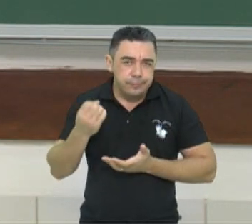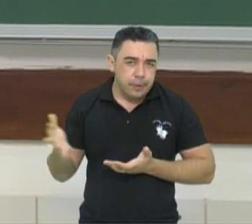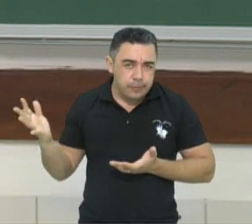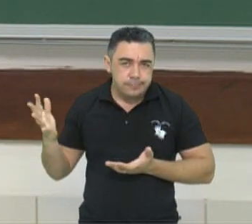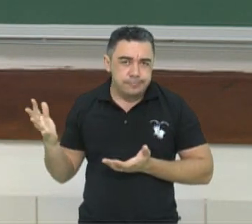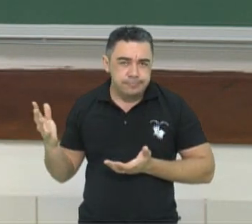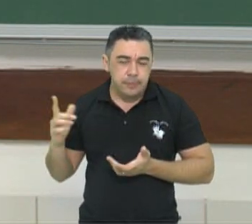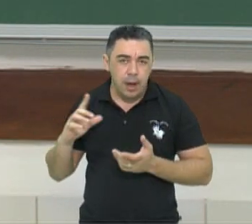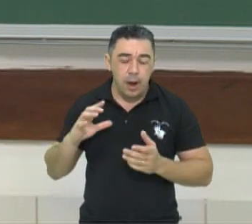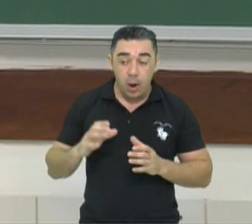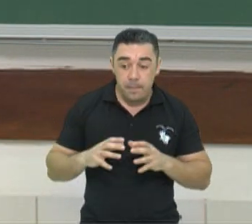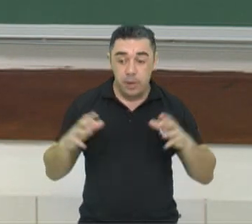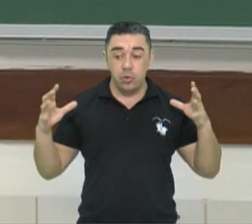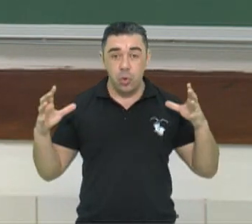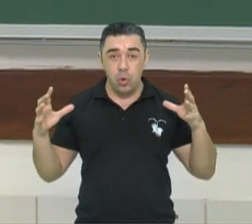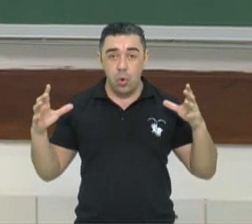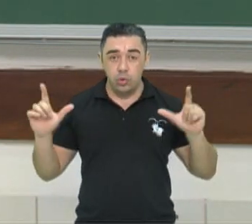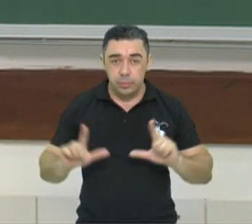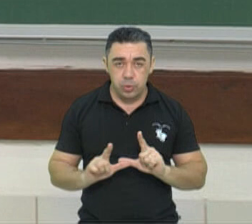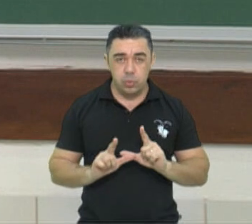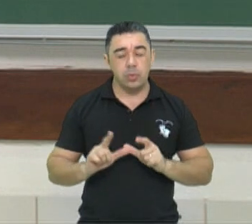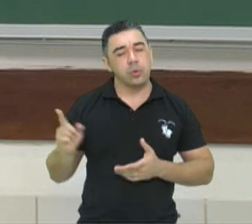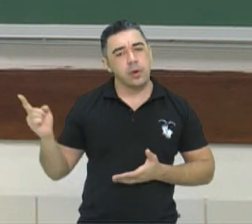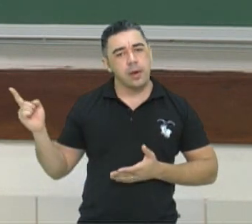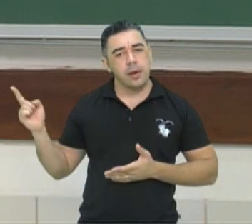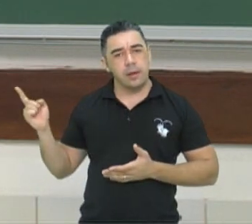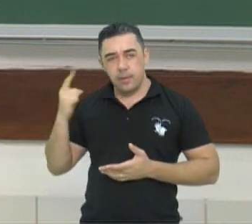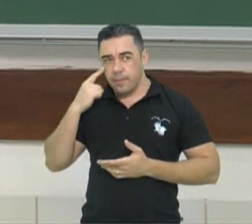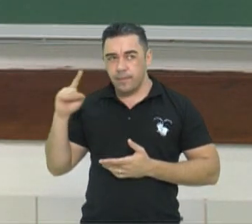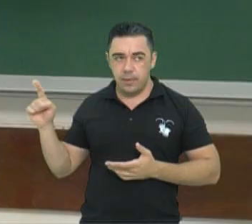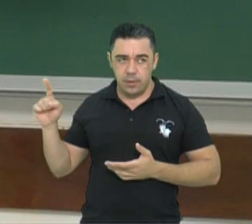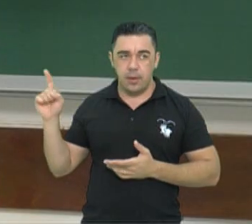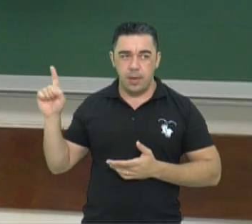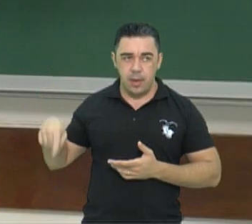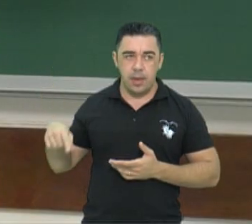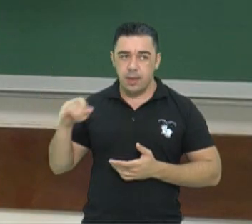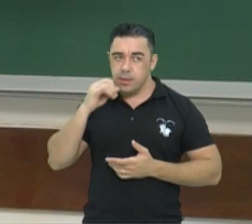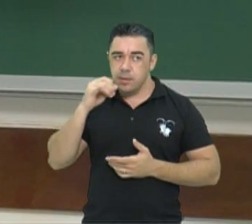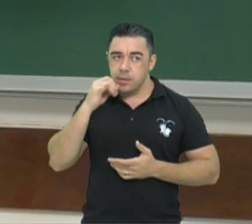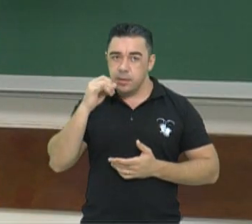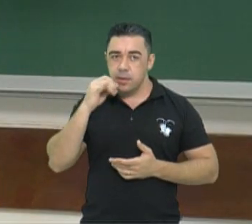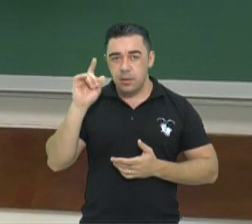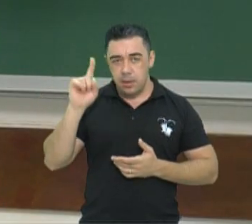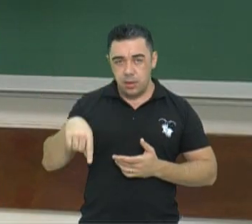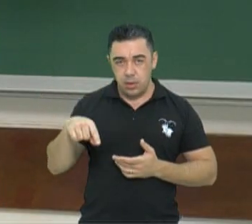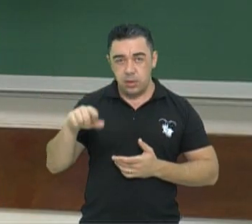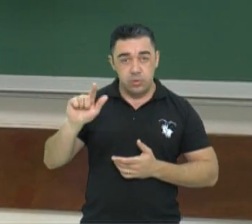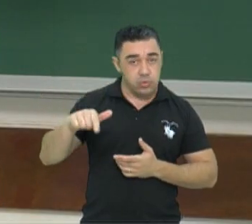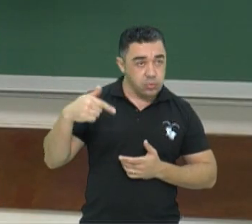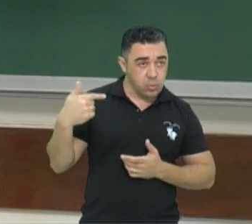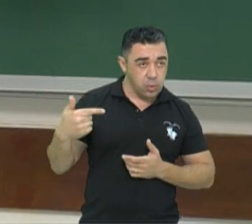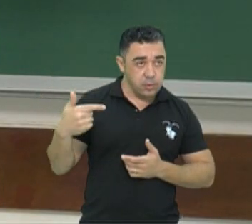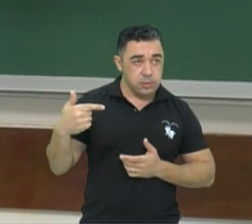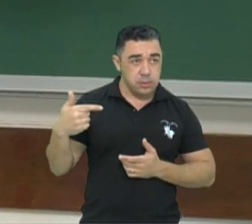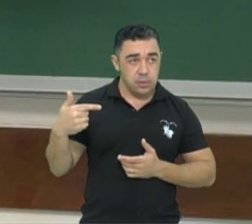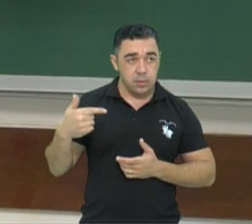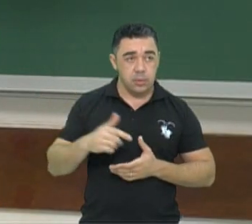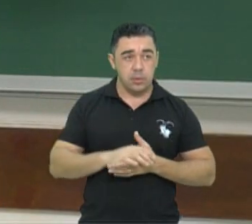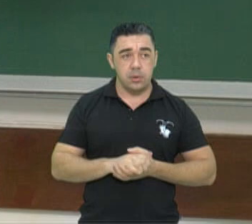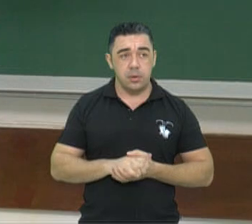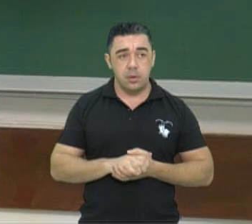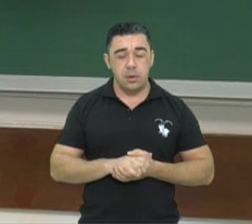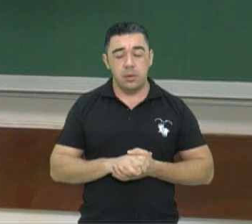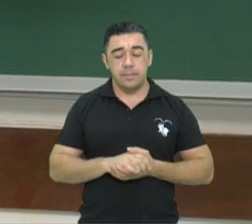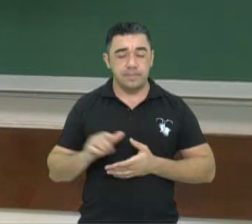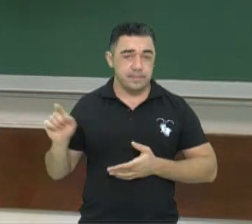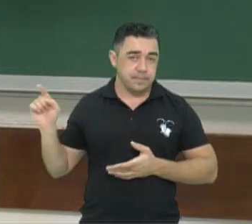quadradinhos houve aumento ou diminuição. Como nós estamos vendo em relação à figura 2, né? Olha aqui a figura